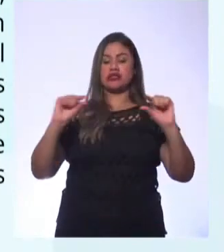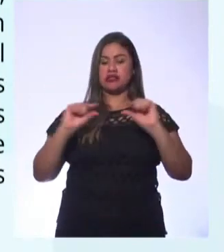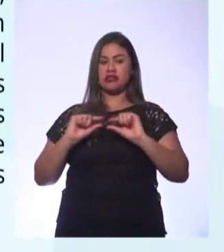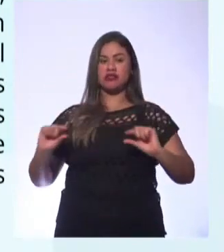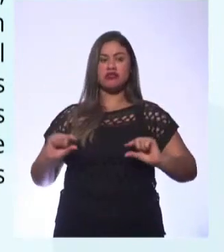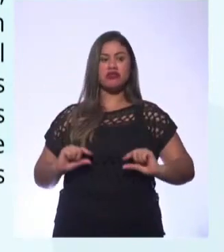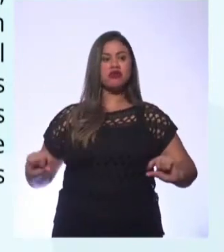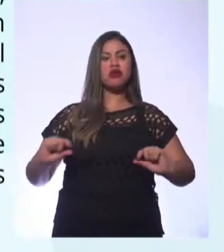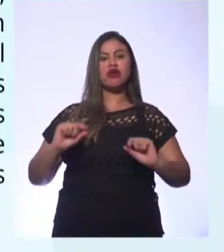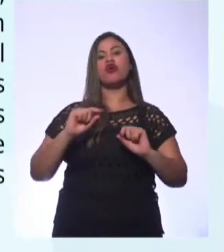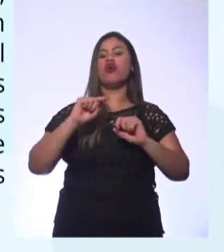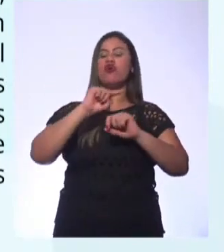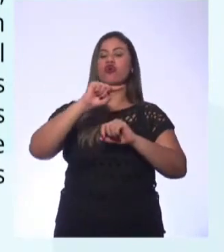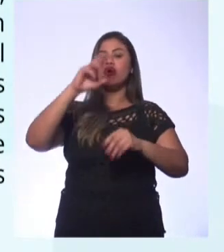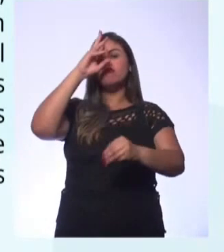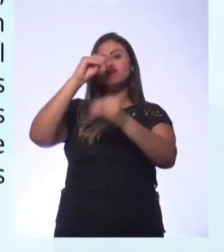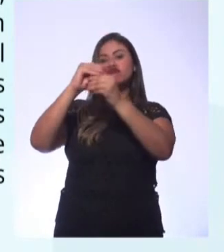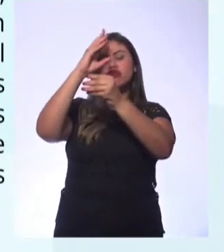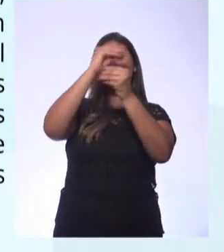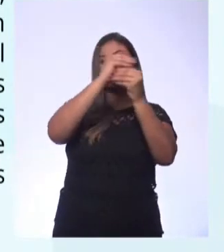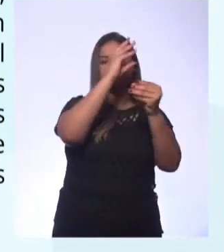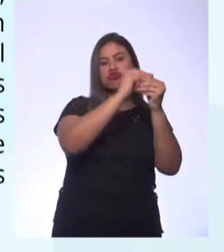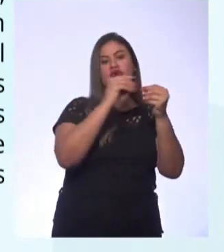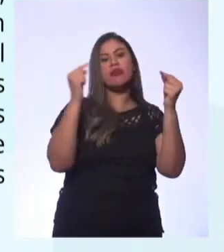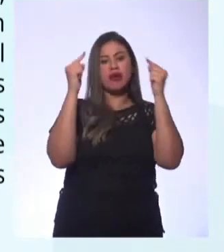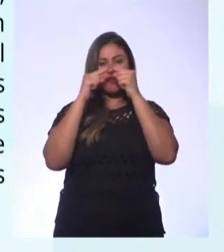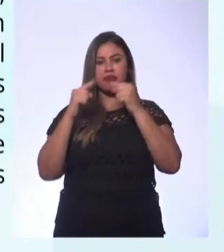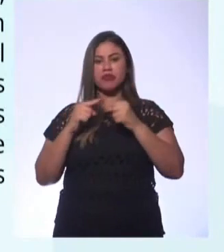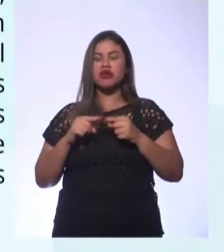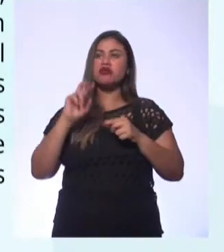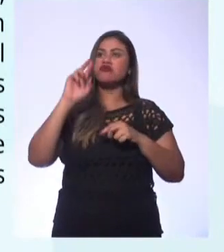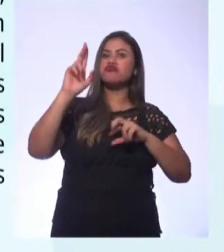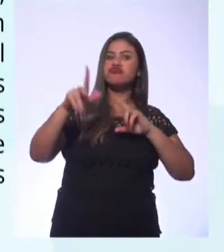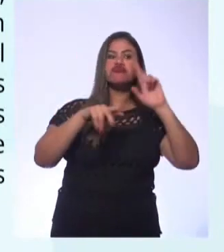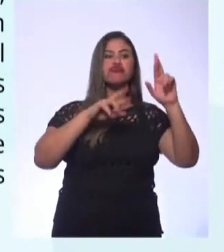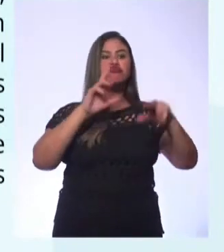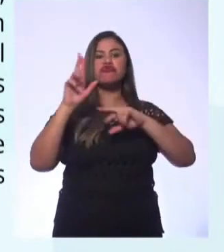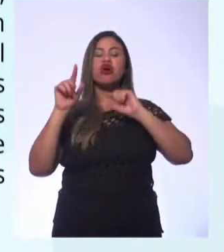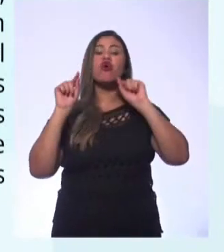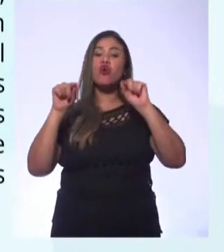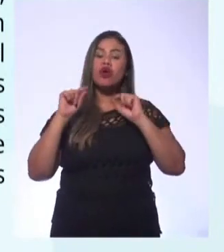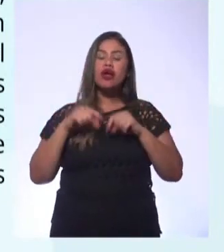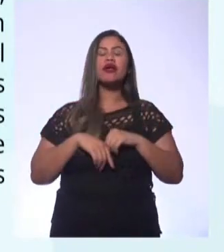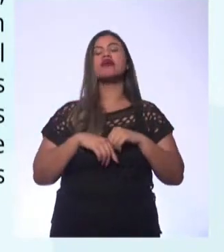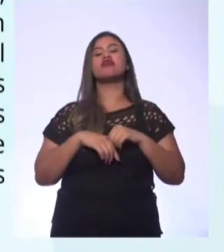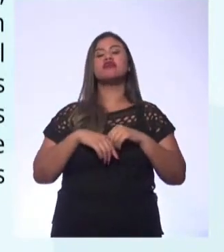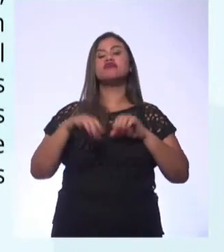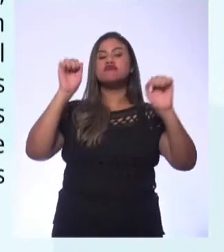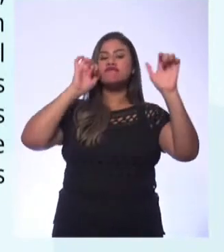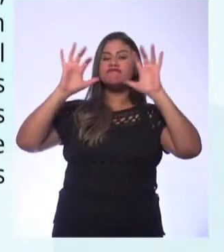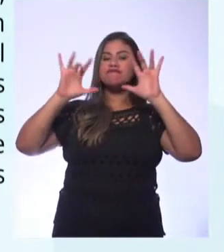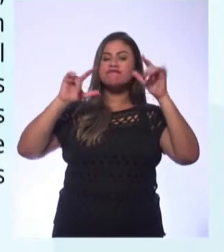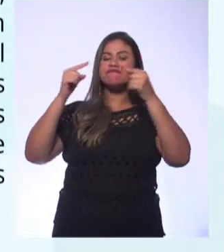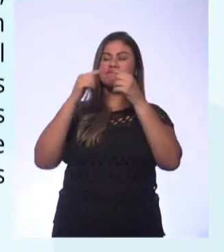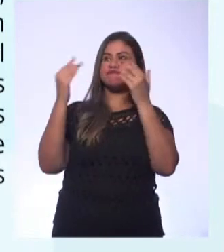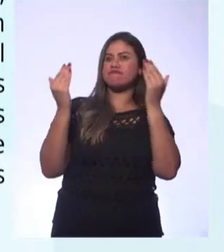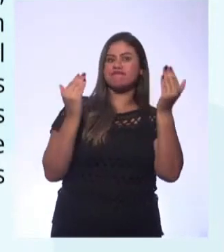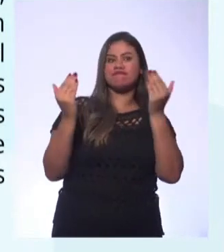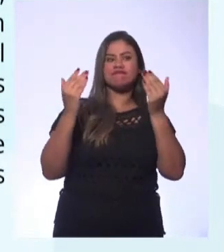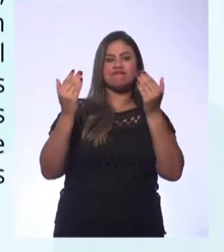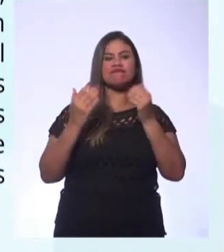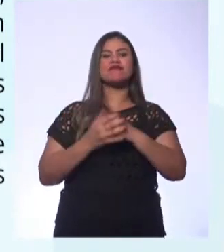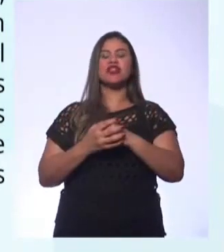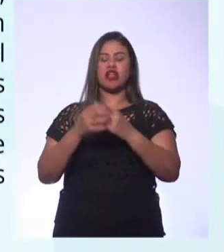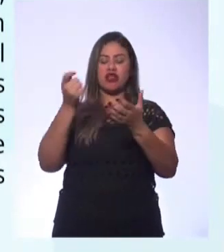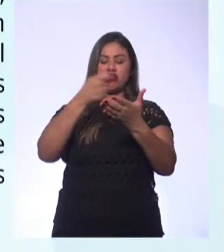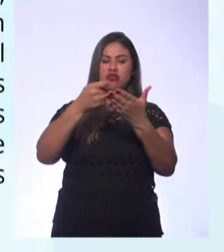das imagens, as conclusões que você tirou, né, a diferença entre uma coisa e outra, e reflexões sobre este comparativo,